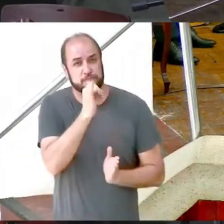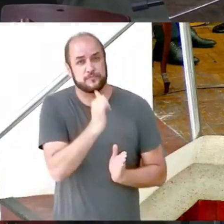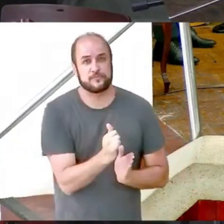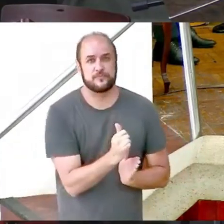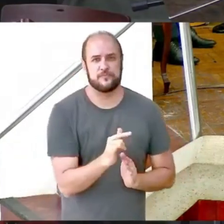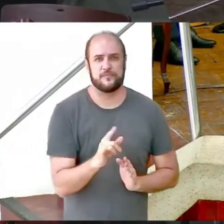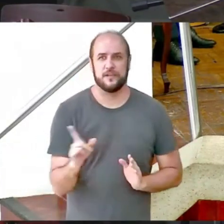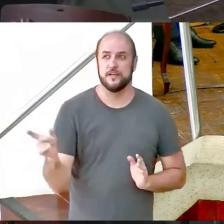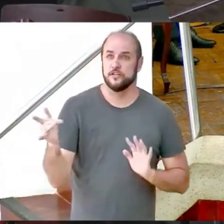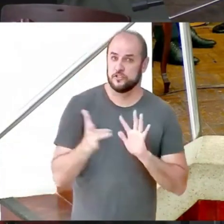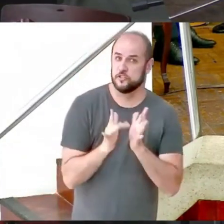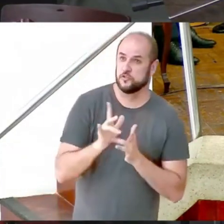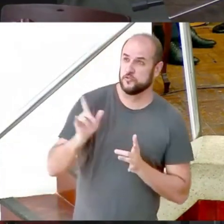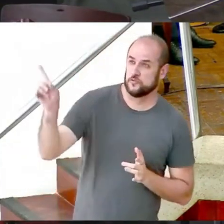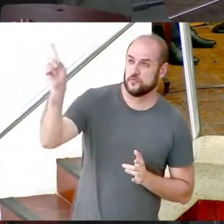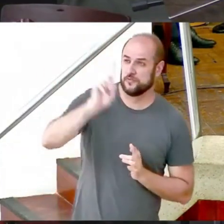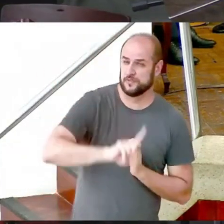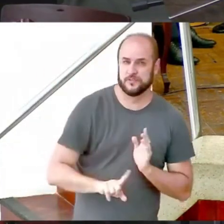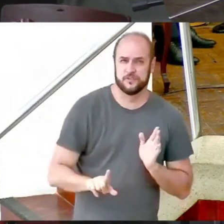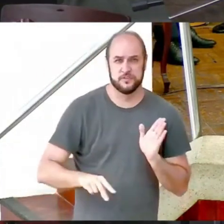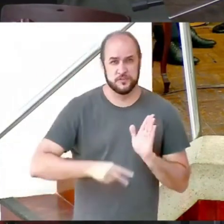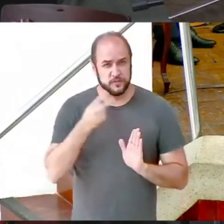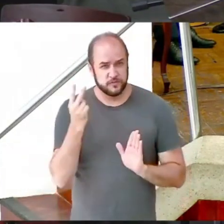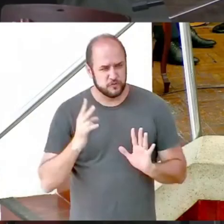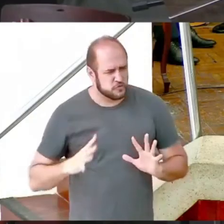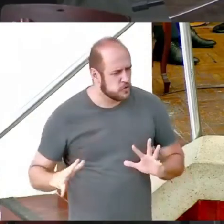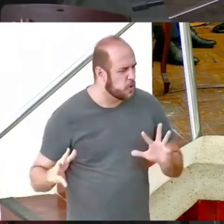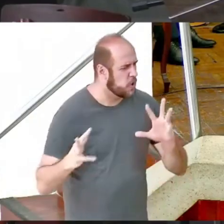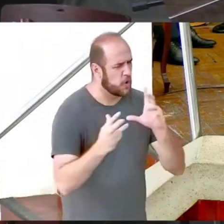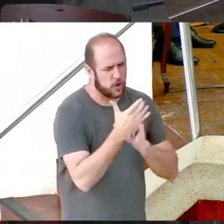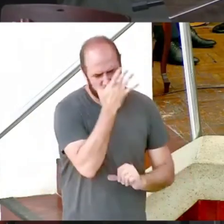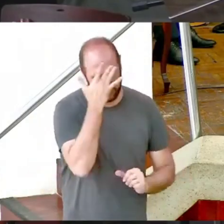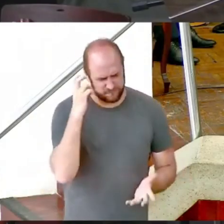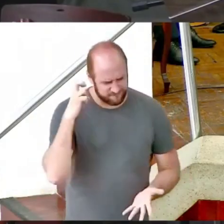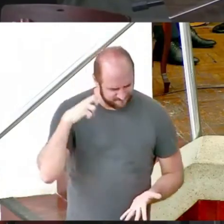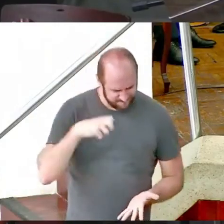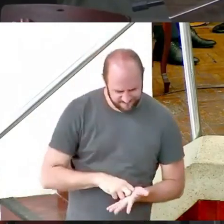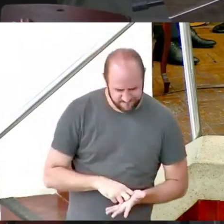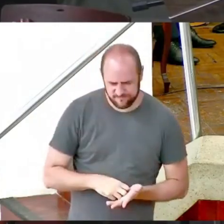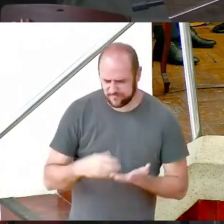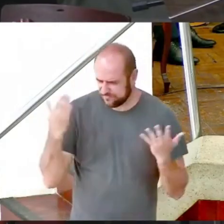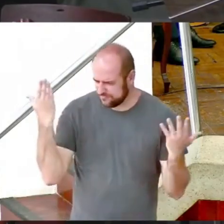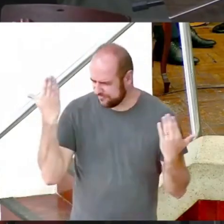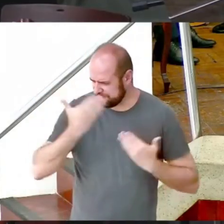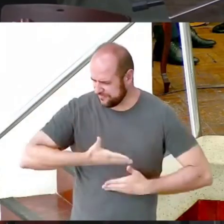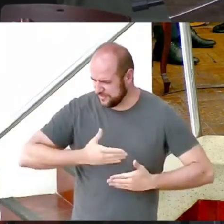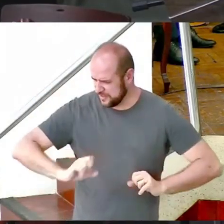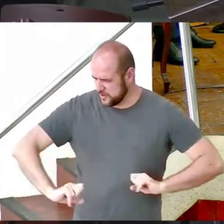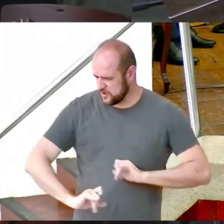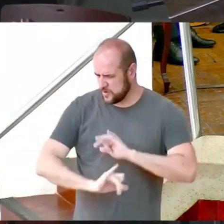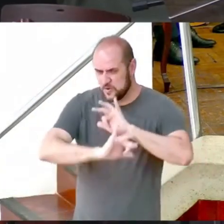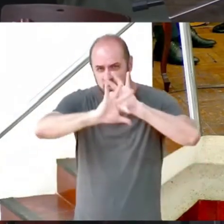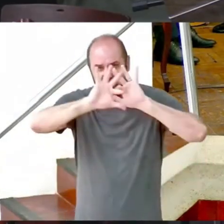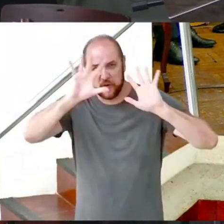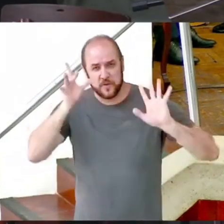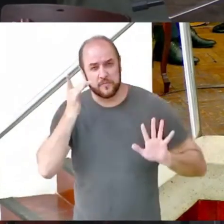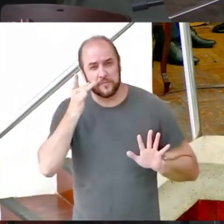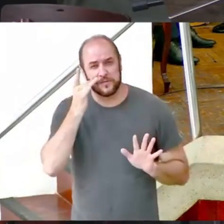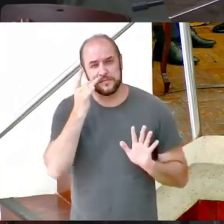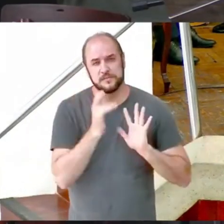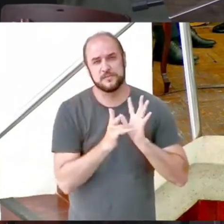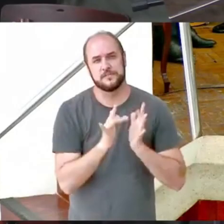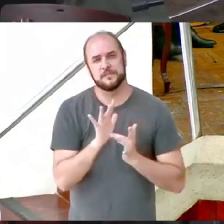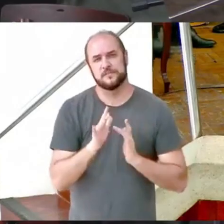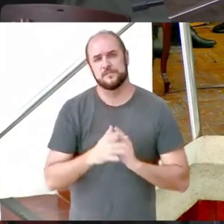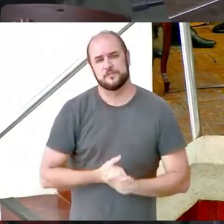na volta de Cristo, todo o joelho se dobrará diante da gloriosa presença de Cristo.